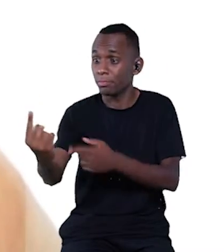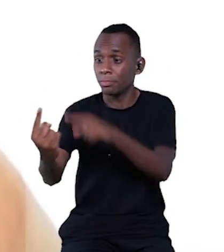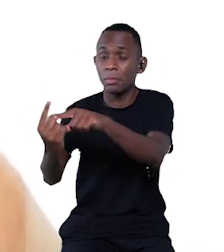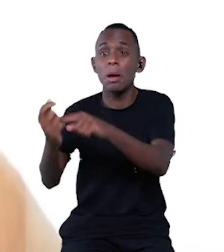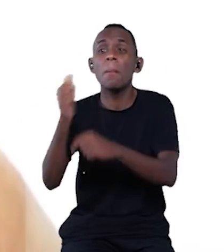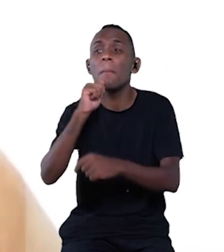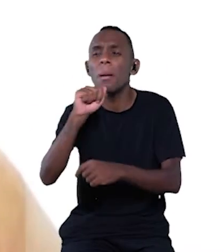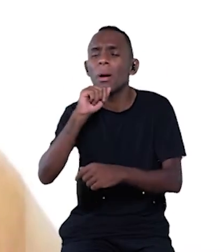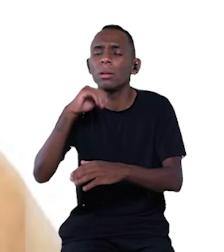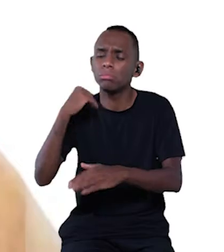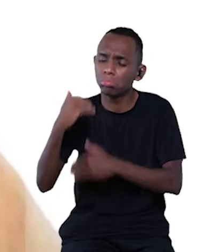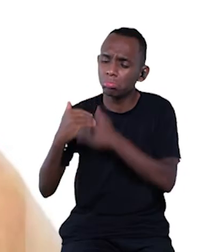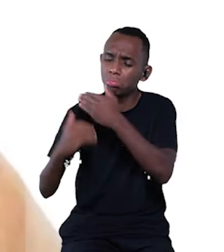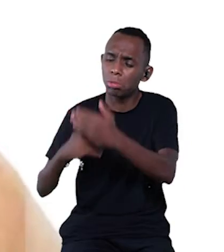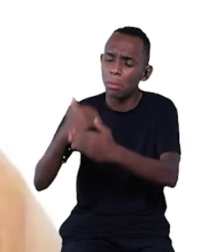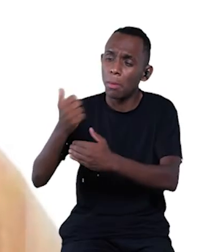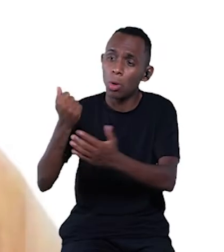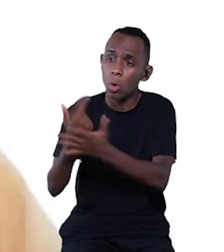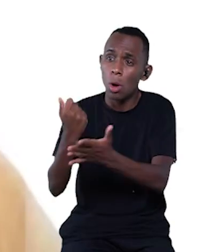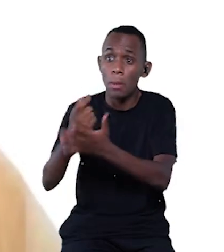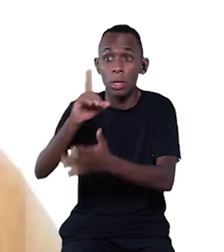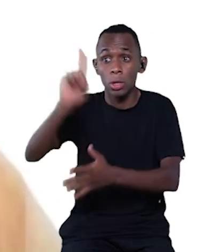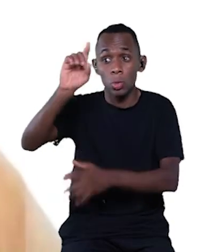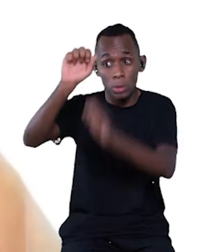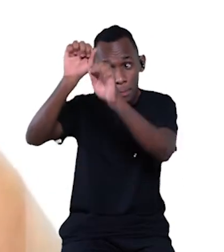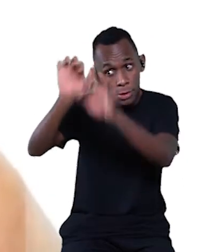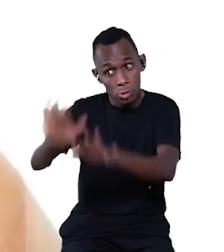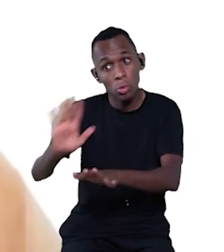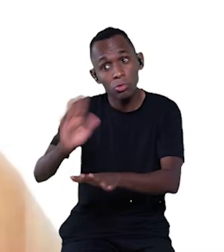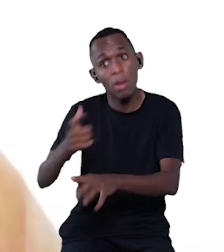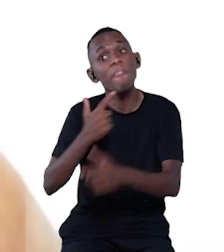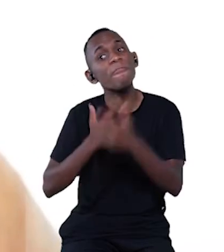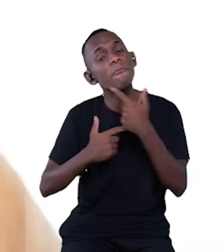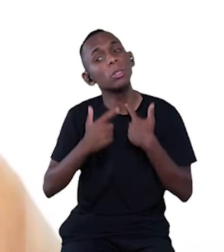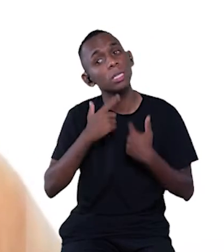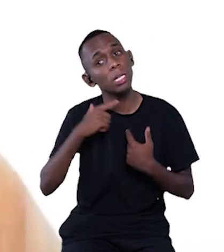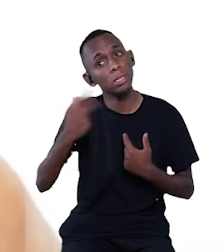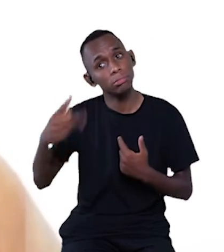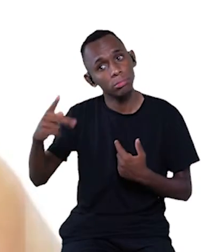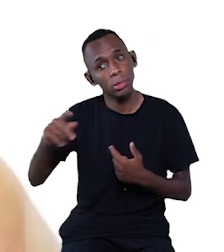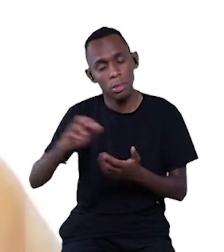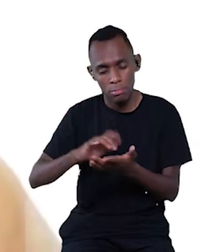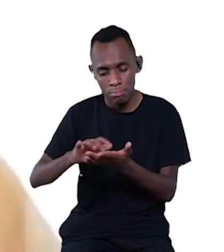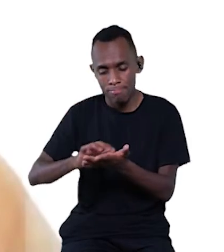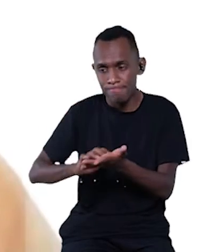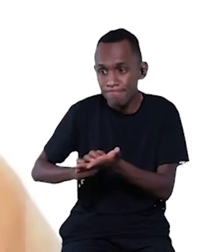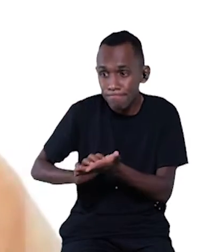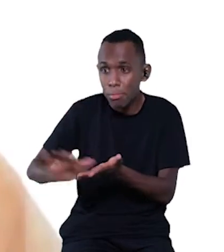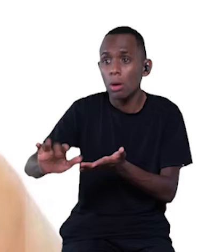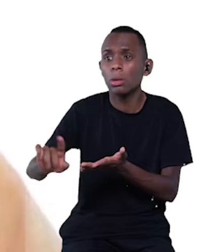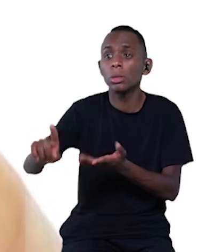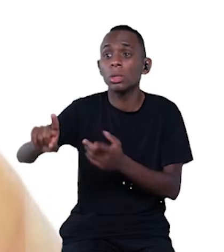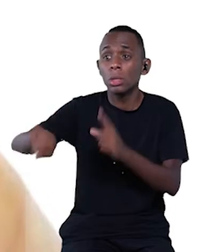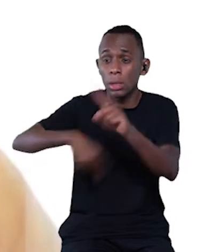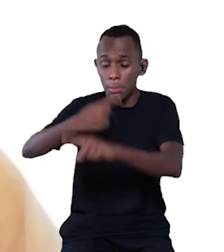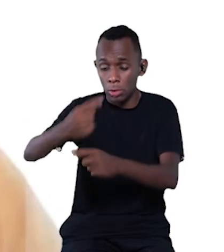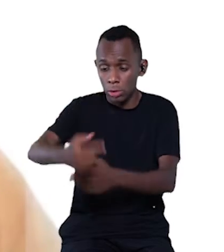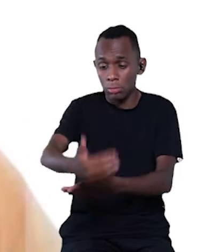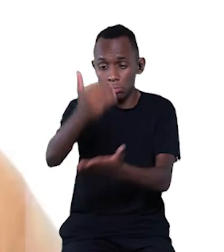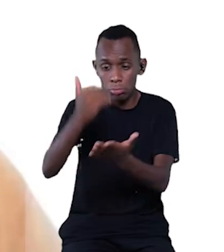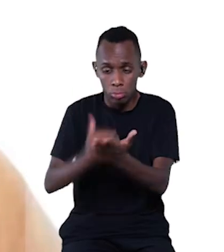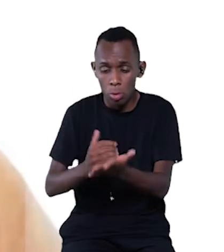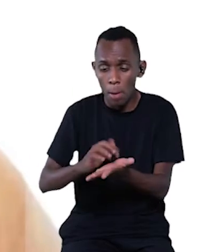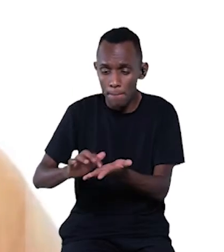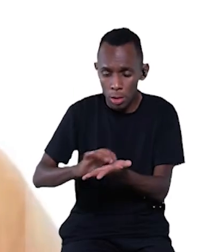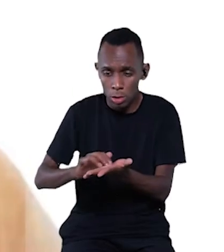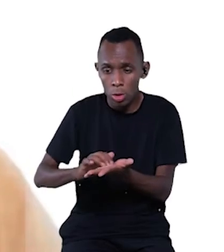poucos vai adquirindo, mãe, aos pouquinhos mesmo. Deus já te proporcionou tudo que deseja. E enviou a mensagem. E mandou uma nova mensagem